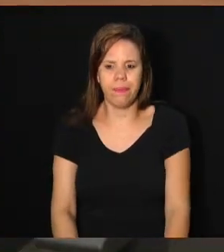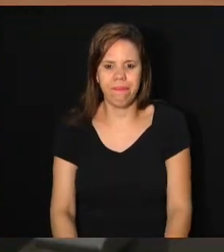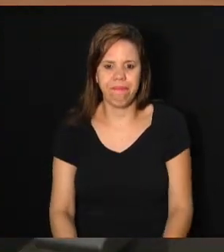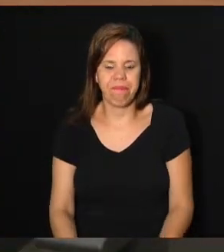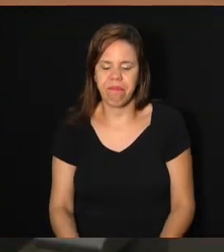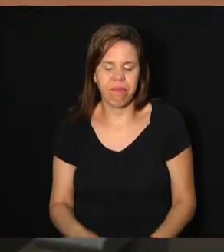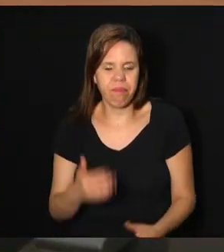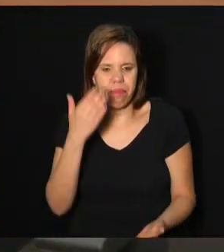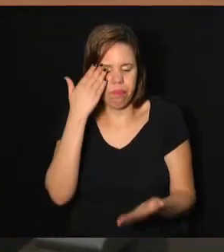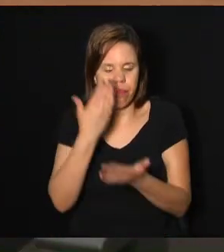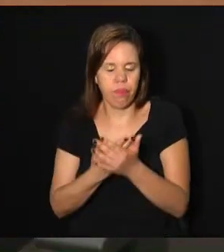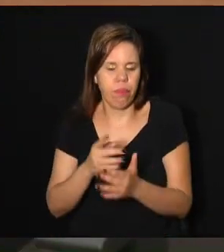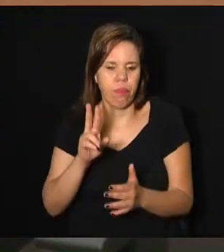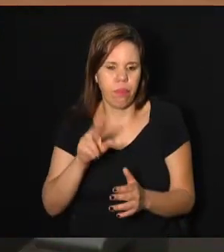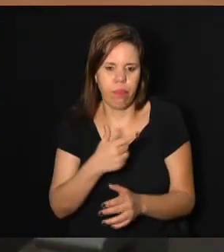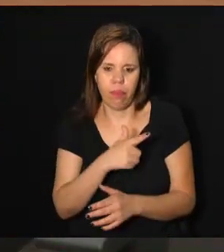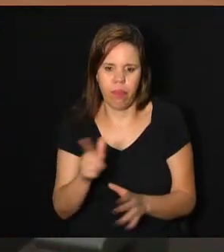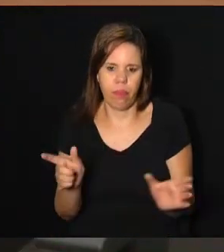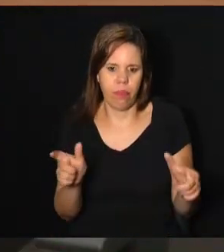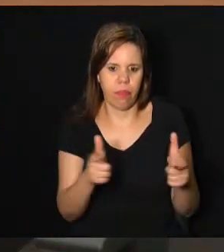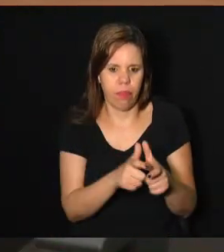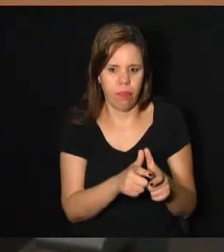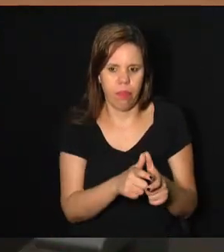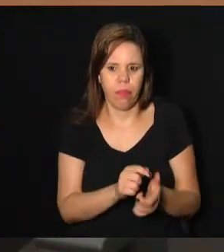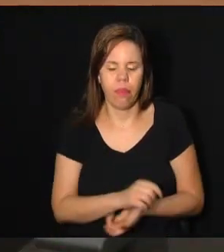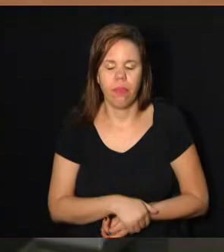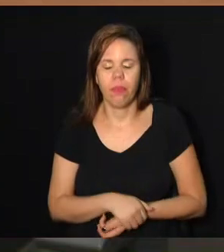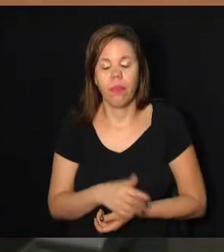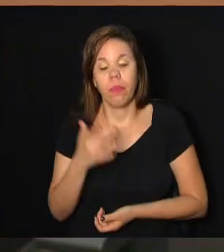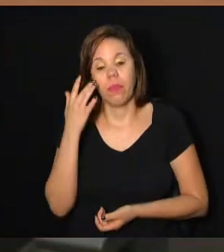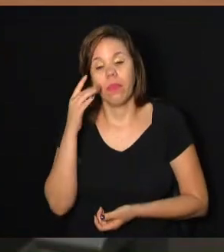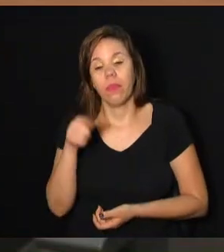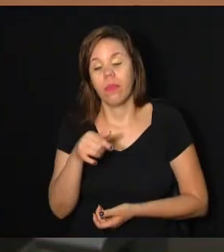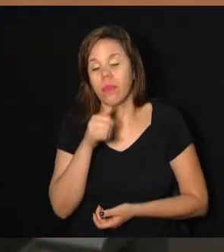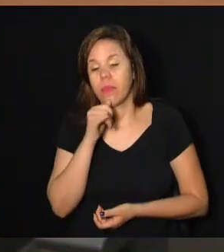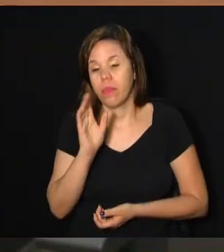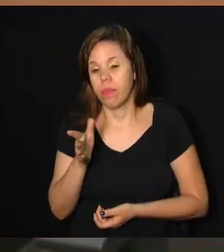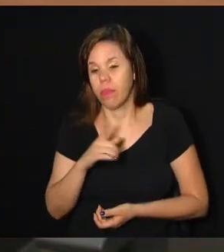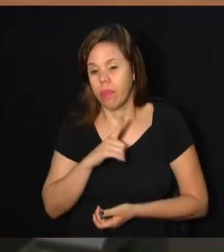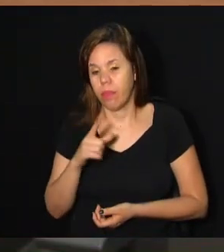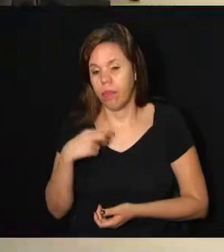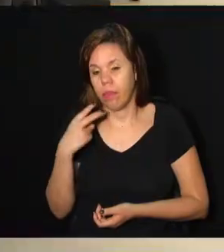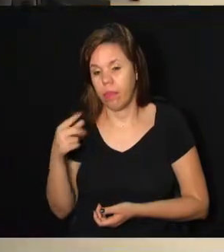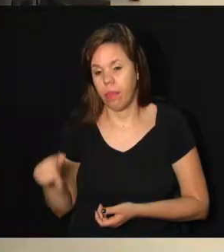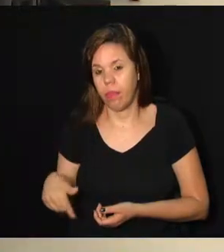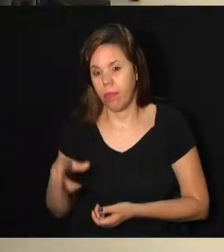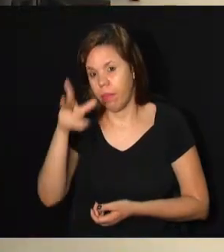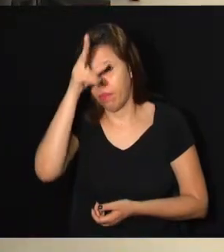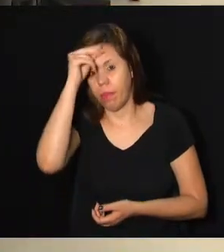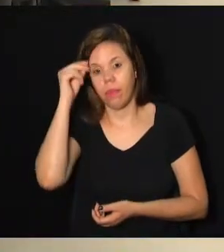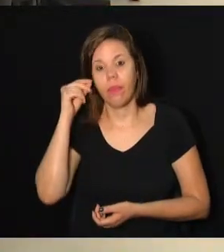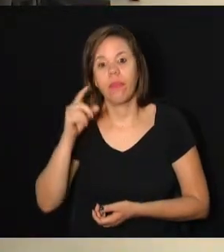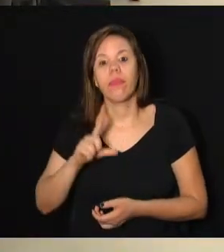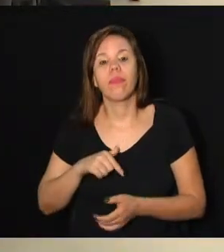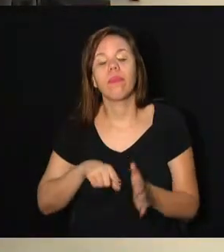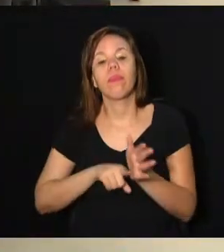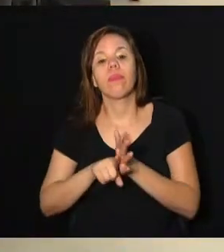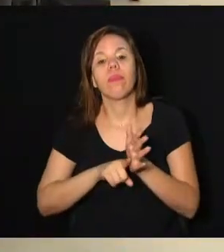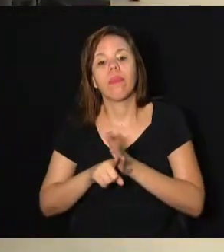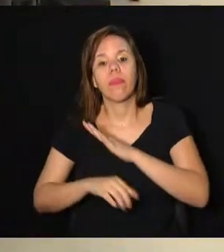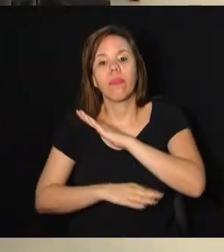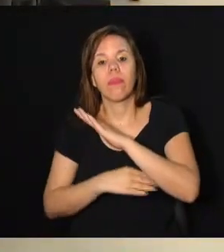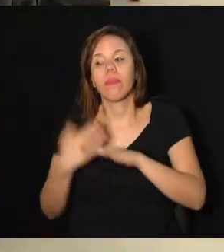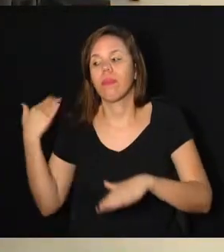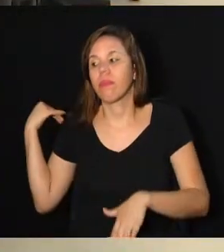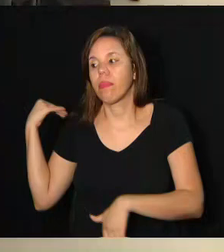vai ter a minoria. Por quê, o governo? Veja, mas, por exemplo, a gente já teve aqui prefeito que foi cassado pela Câmara, que